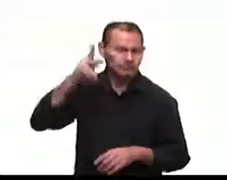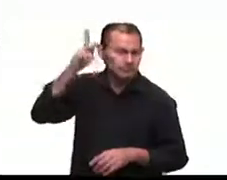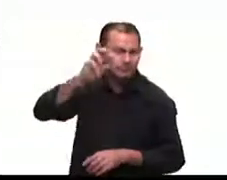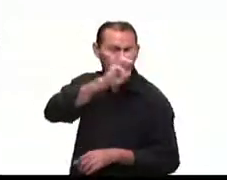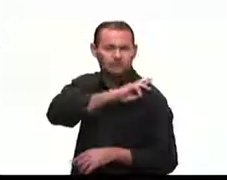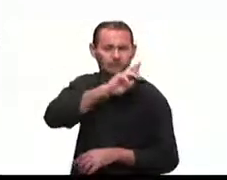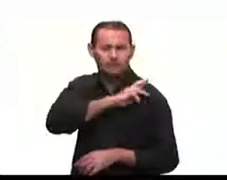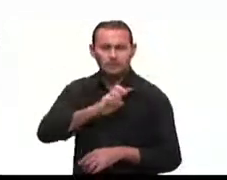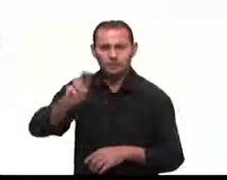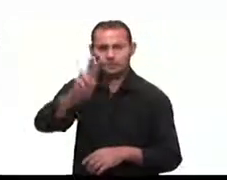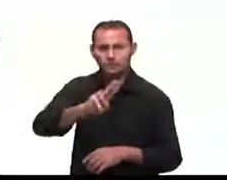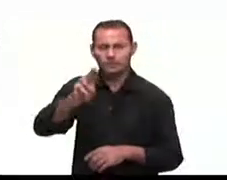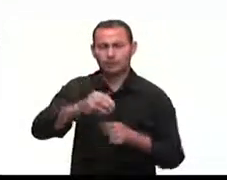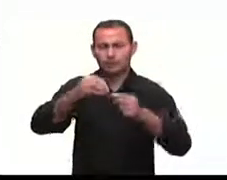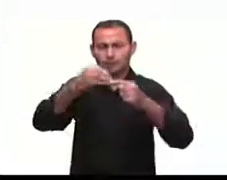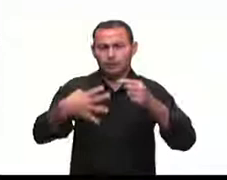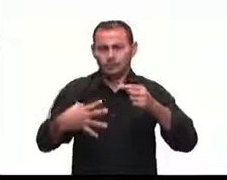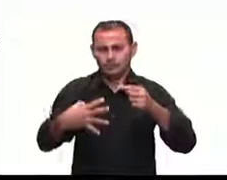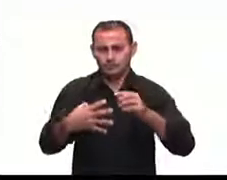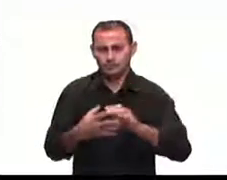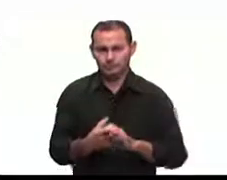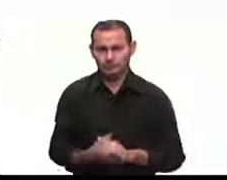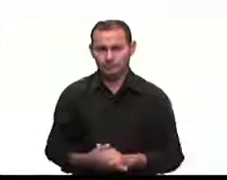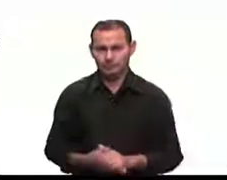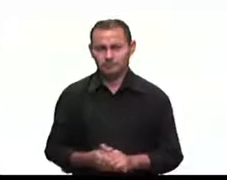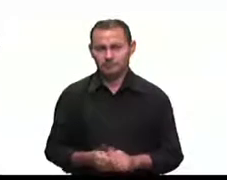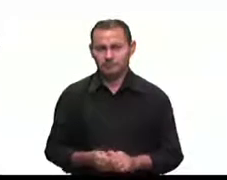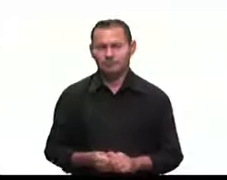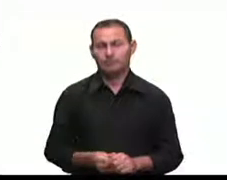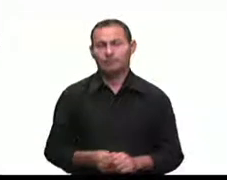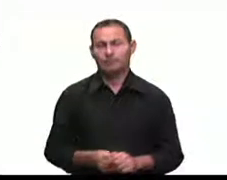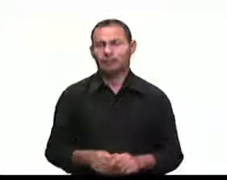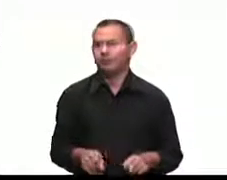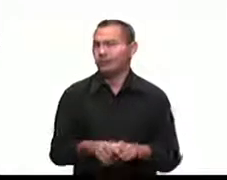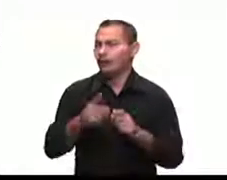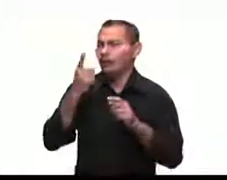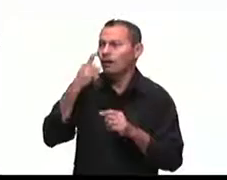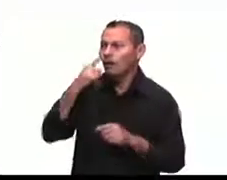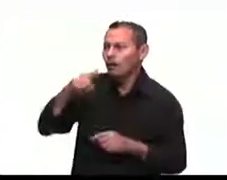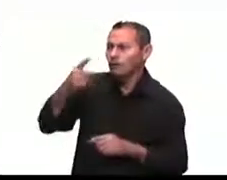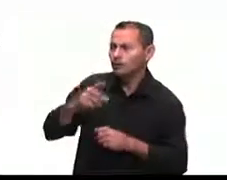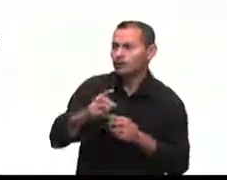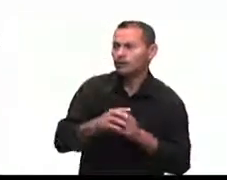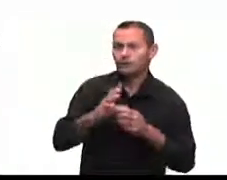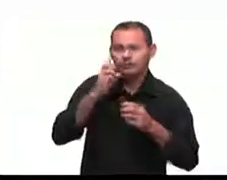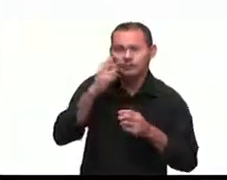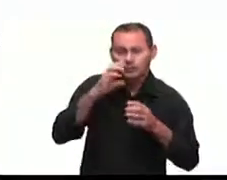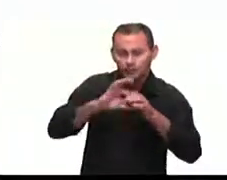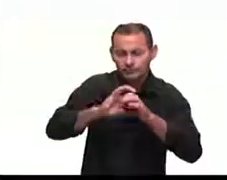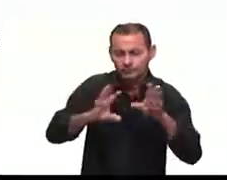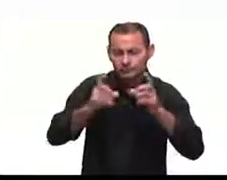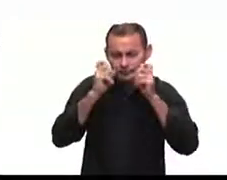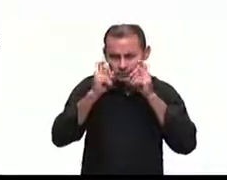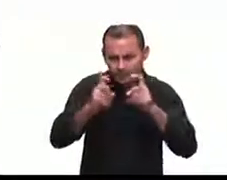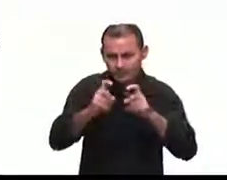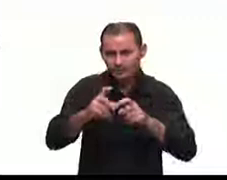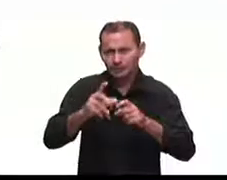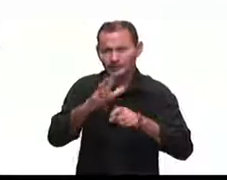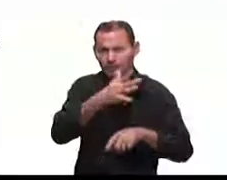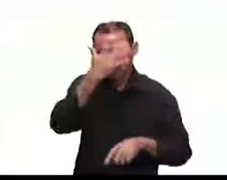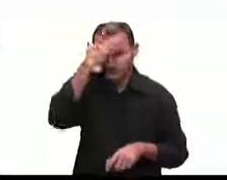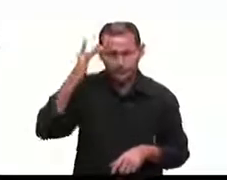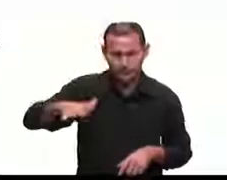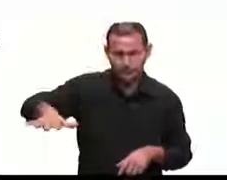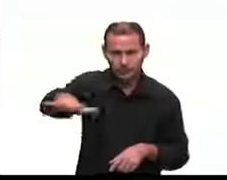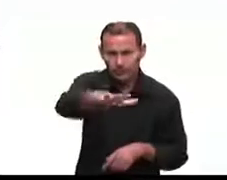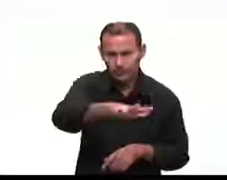potencial usuário do software. O outro aqui, verificar a disposição e interesse desse